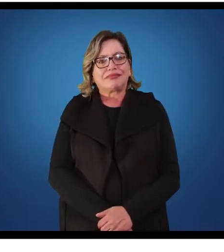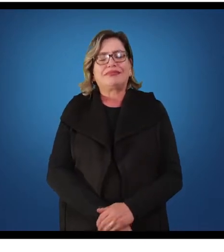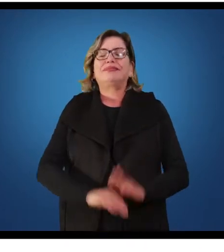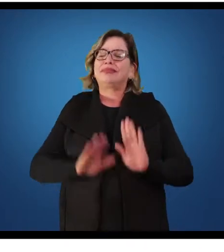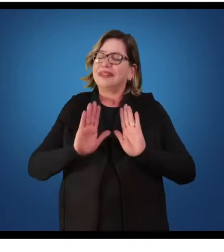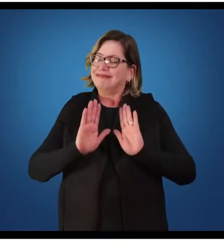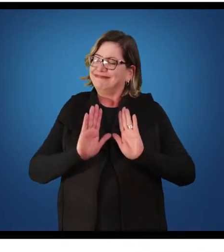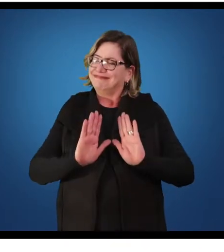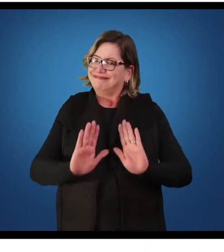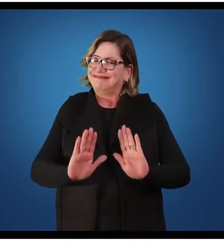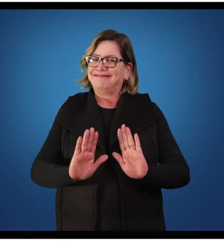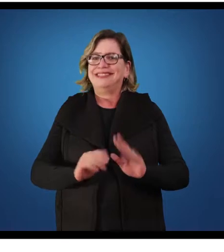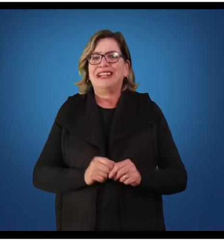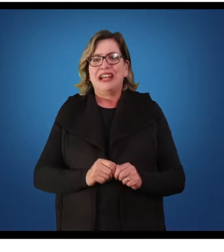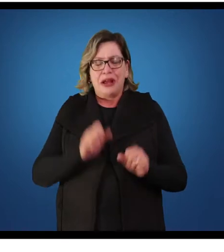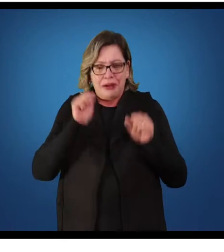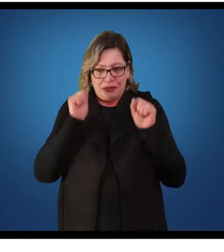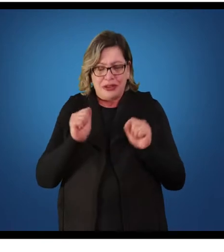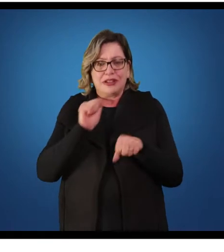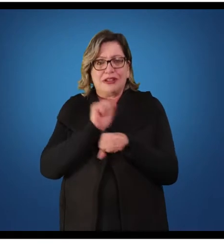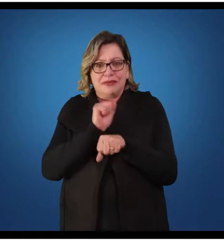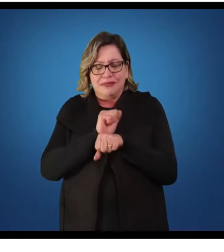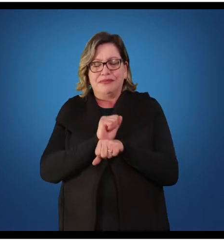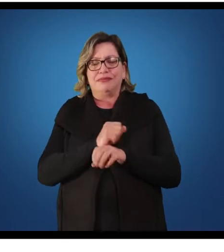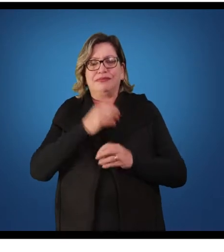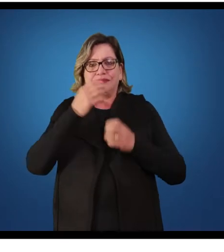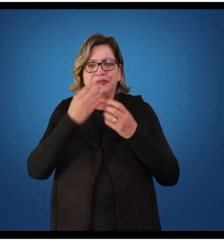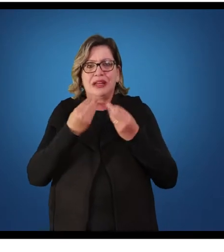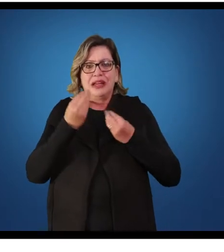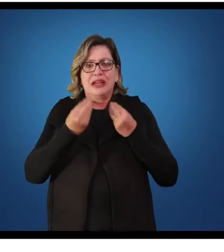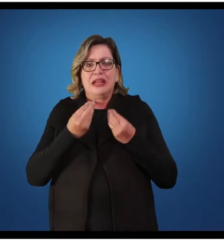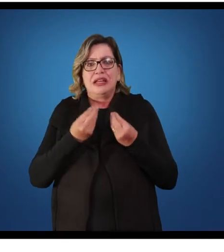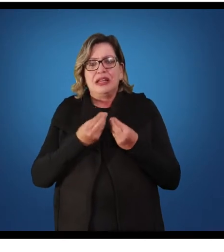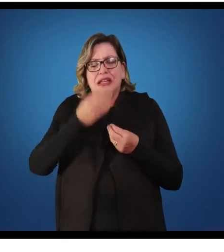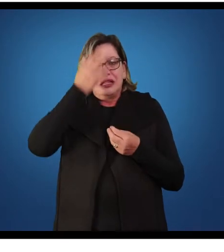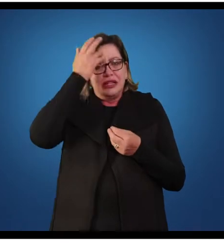Aê! Pode parar aí mesmo.